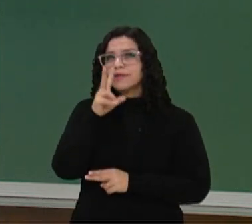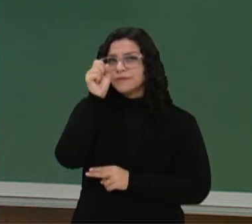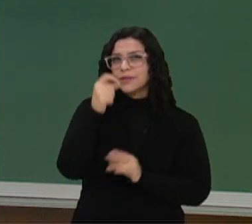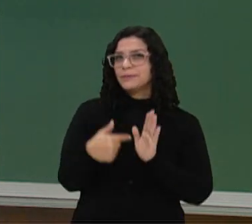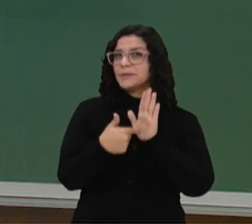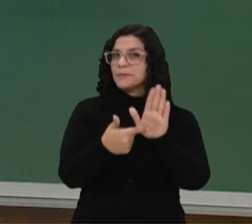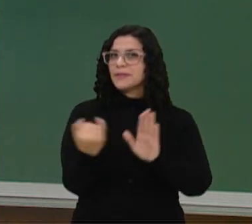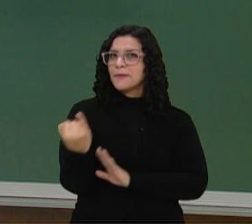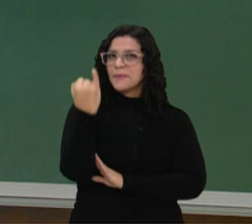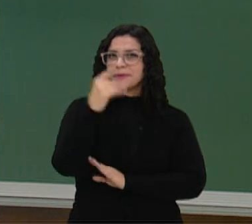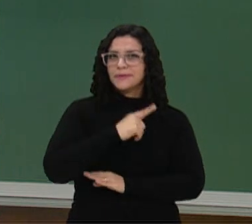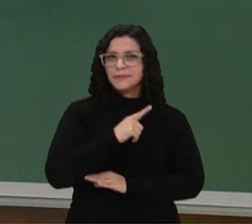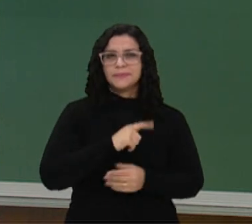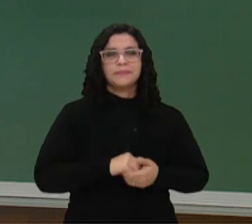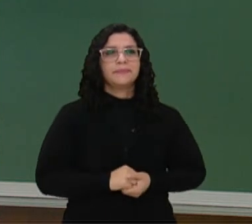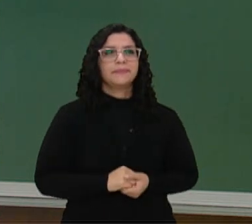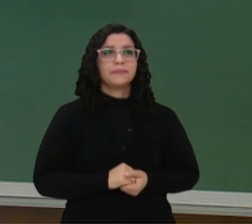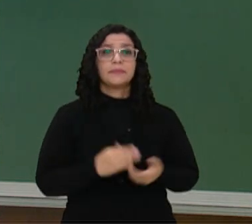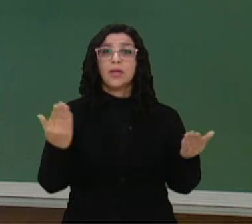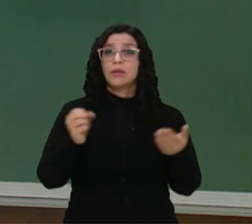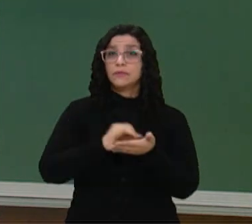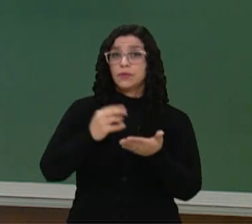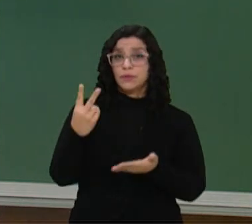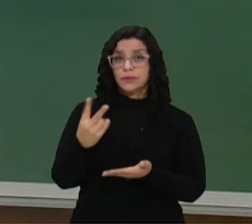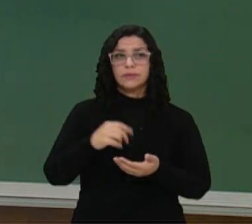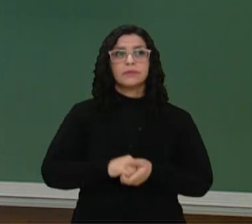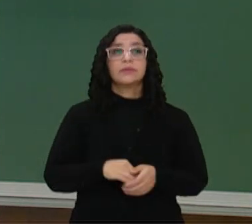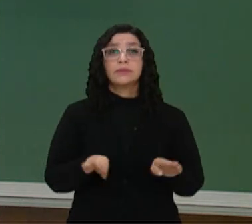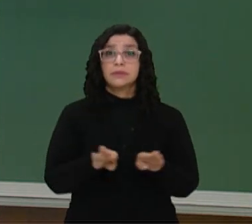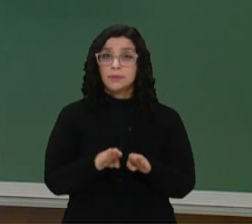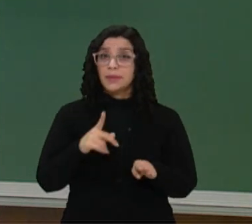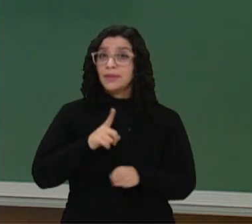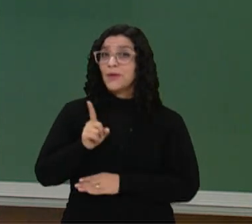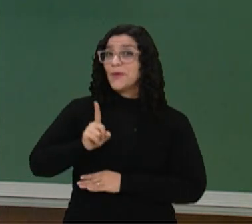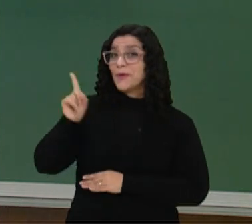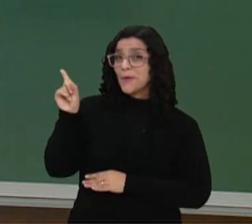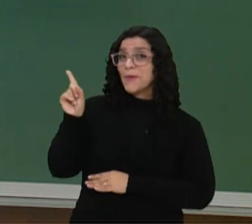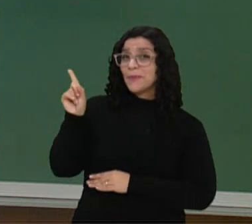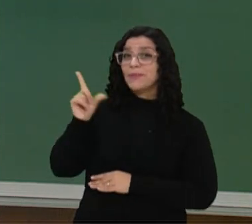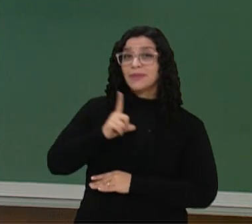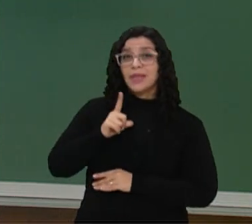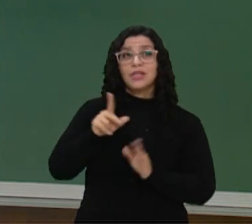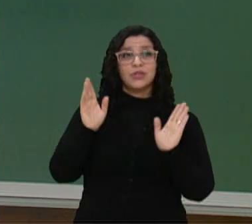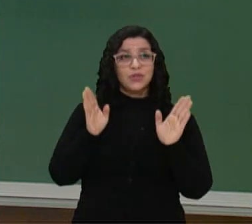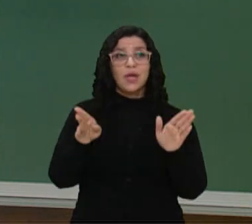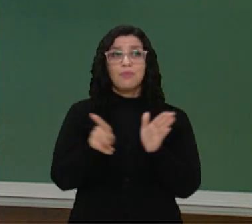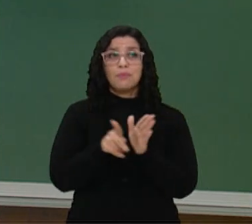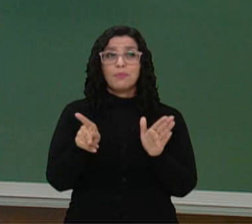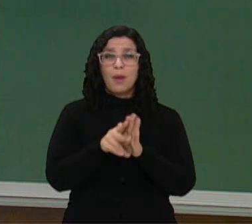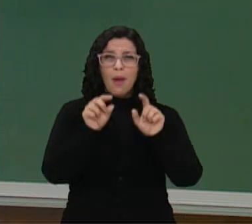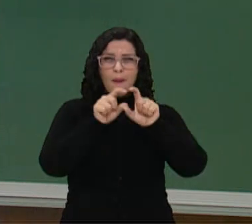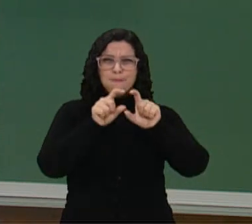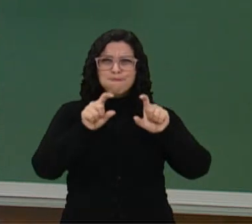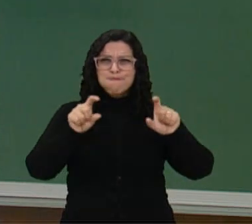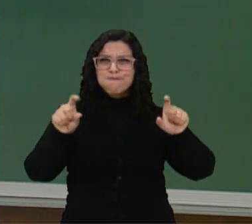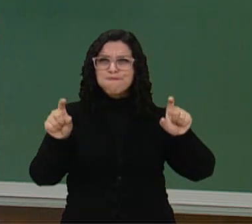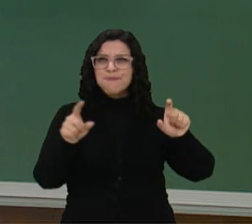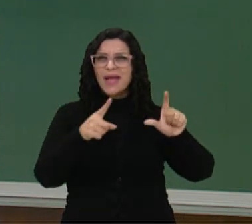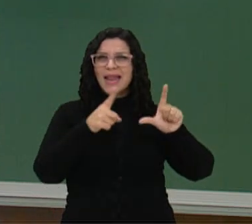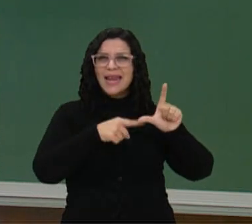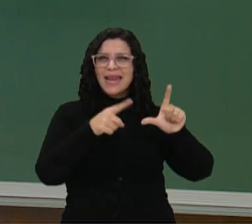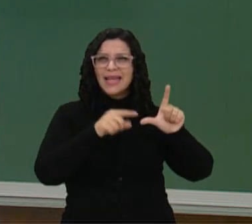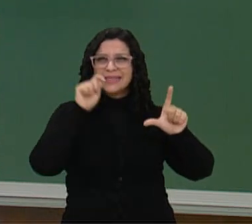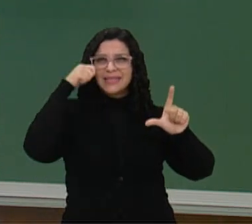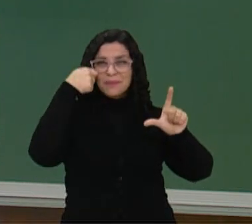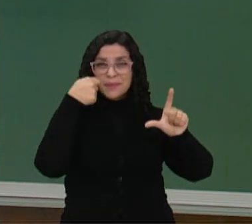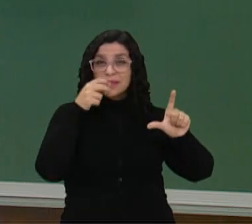destaque. Agora o exercício número 2, inclusive tem até uma passagem em negrito, lembrando que é o destaque